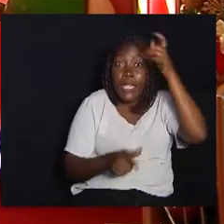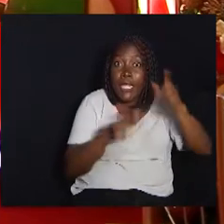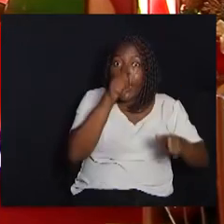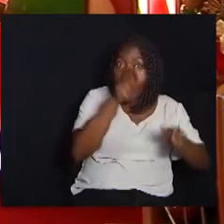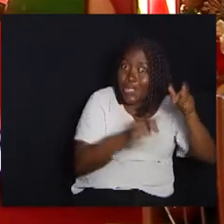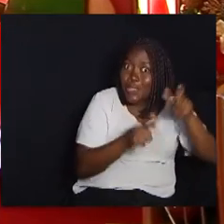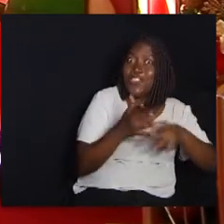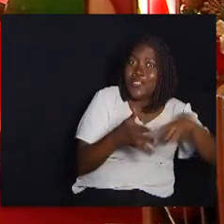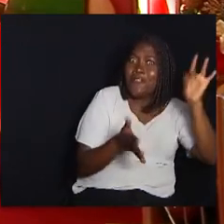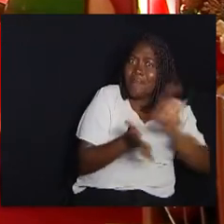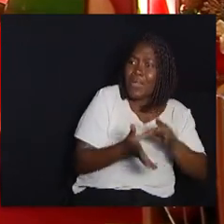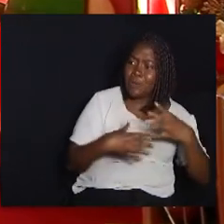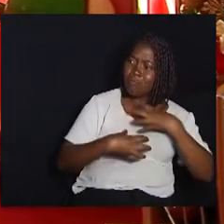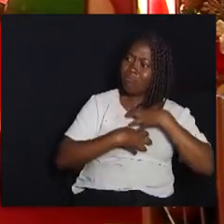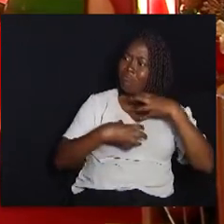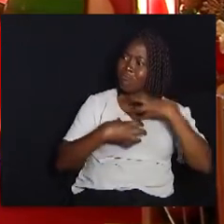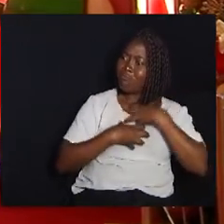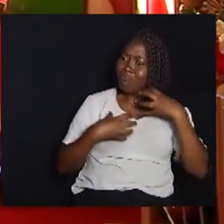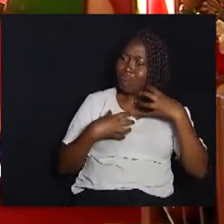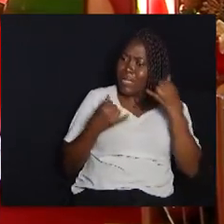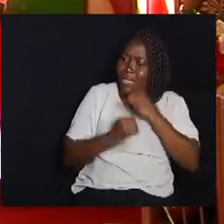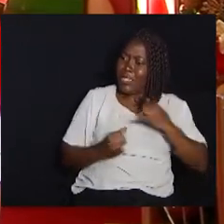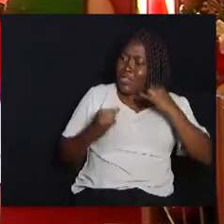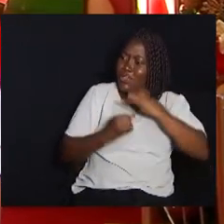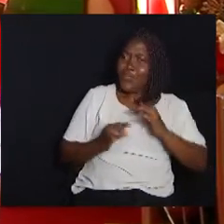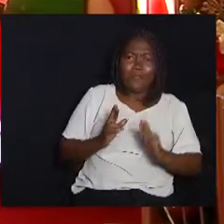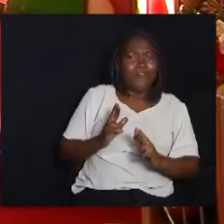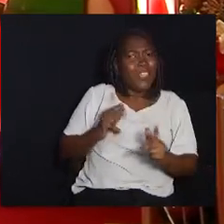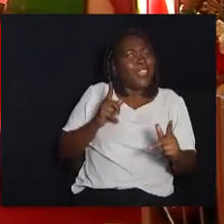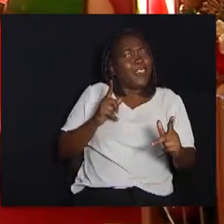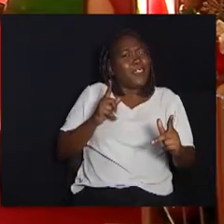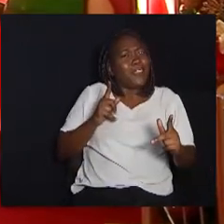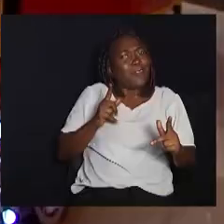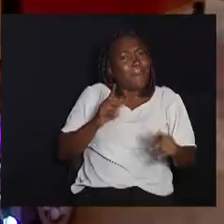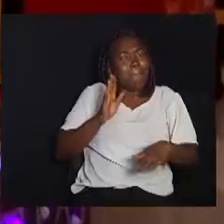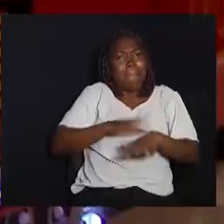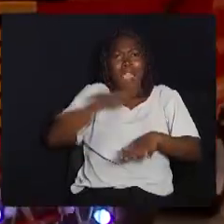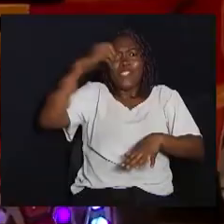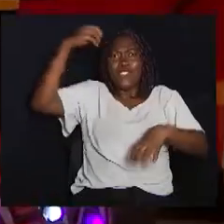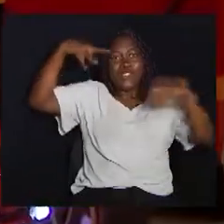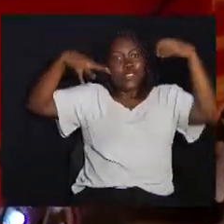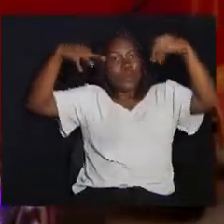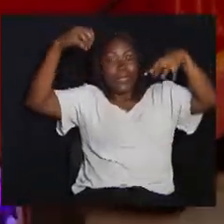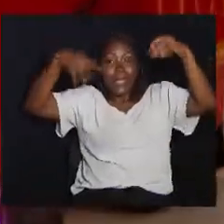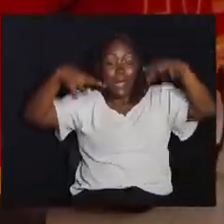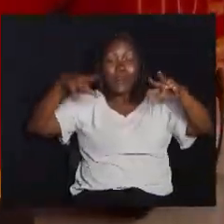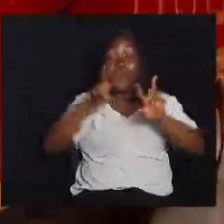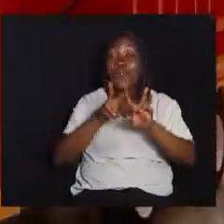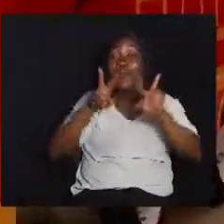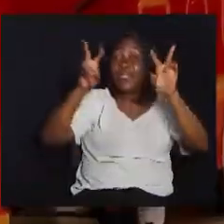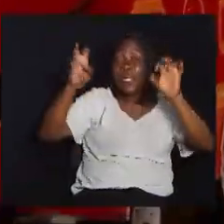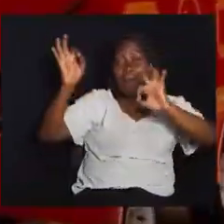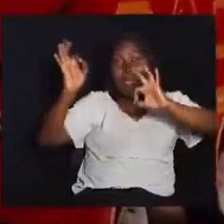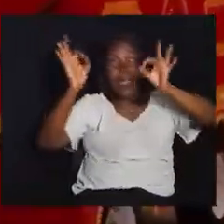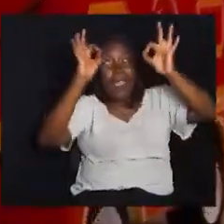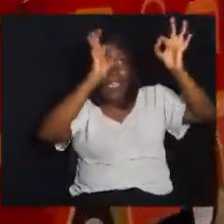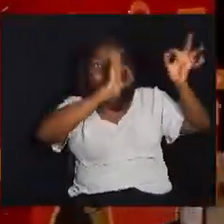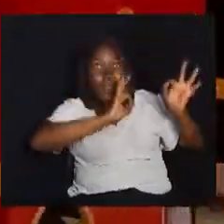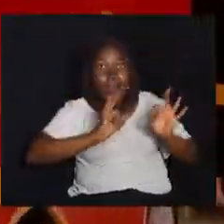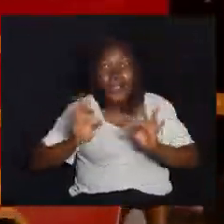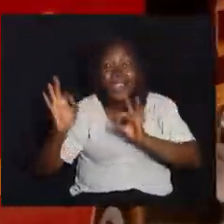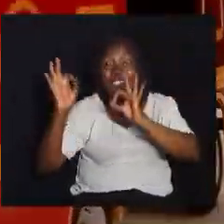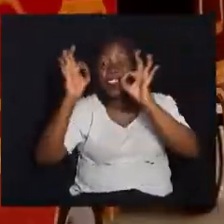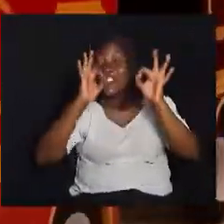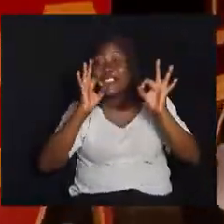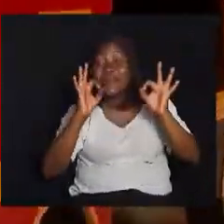numa atmosfera diferente, com uma energia diferente. Tudo fica muito mais iluminado. O tema da decoração natalina deste ano foi inspirado